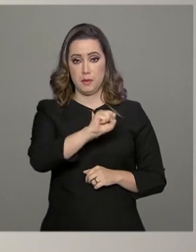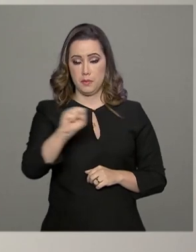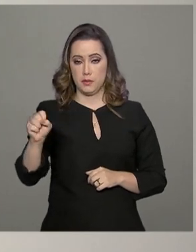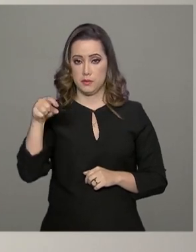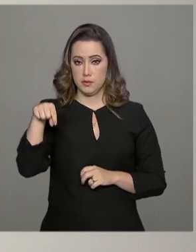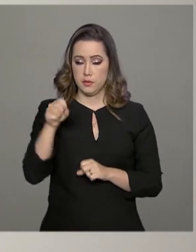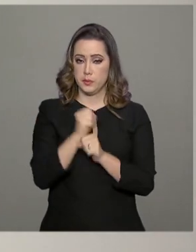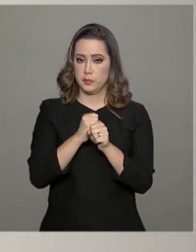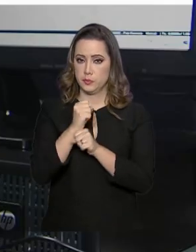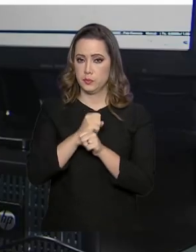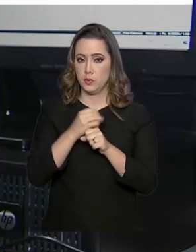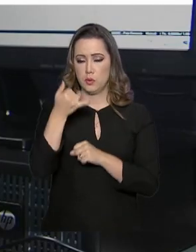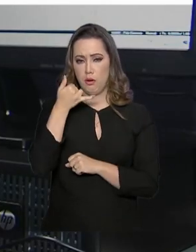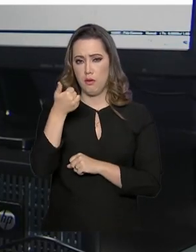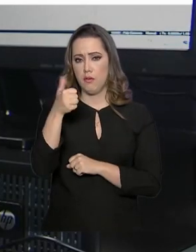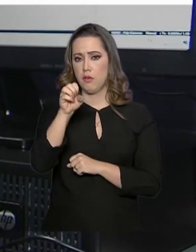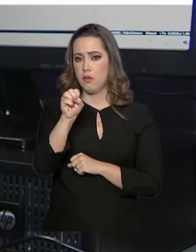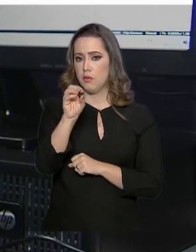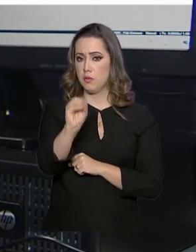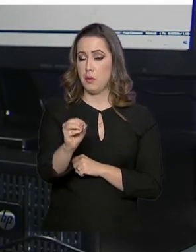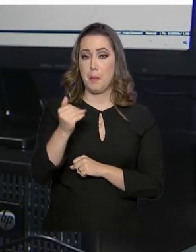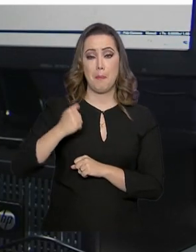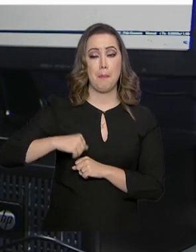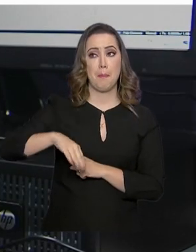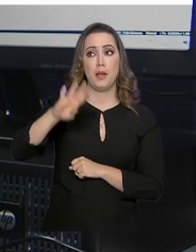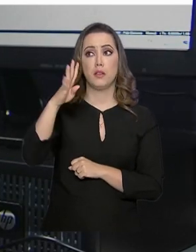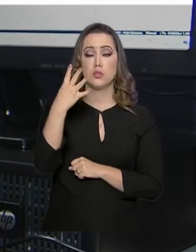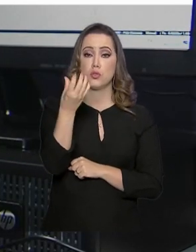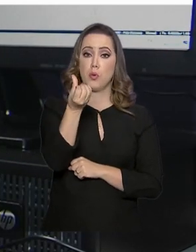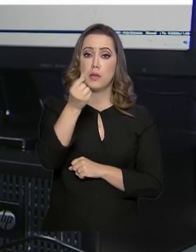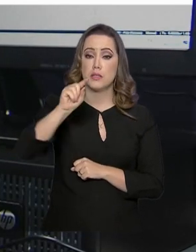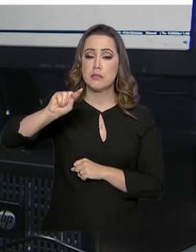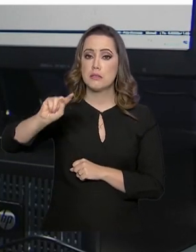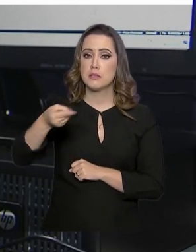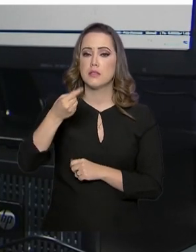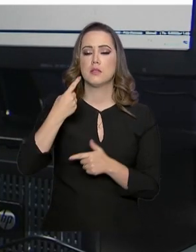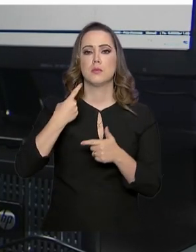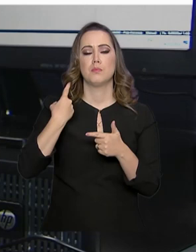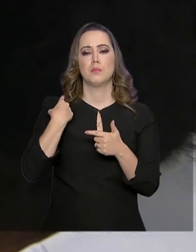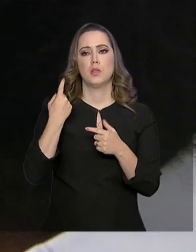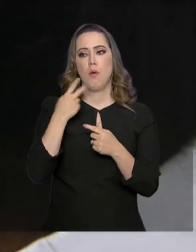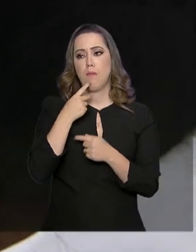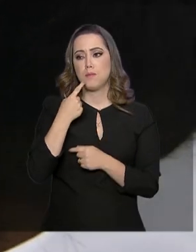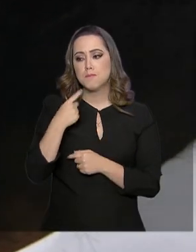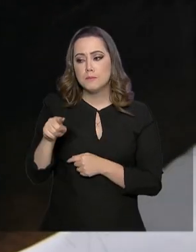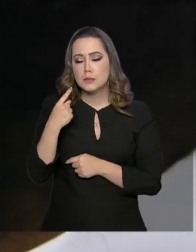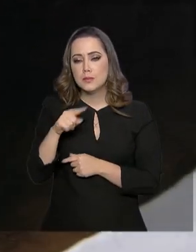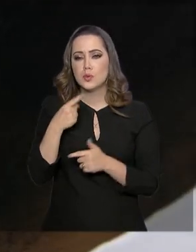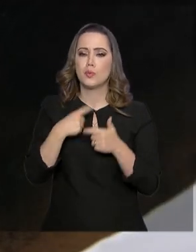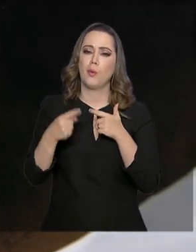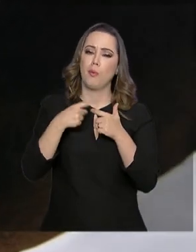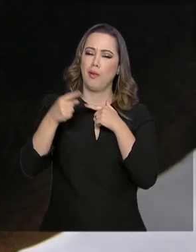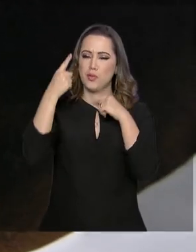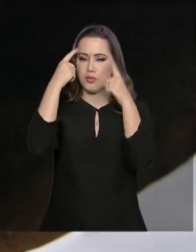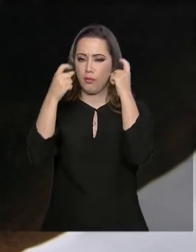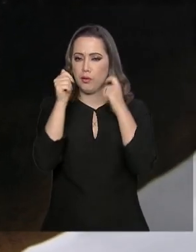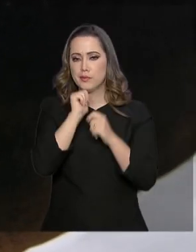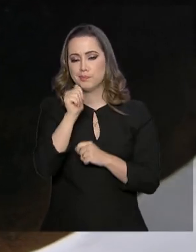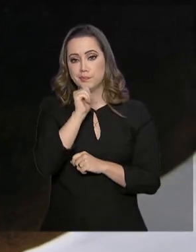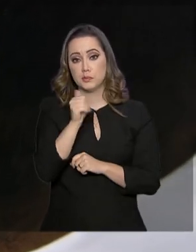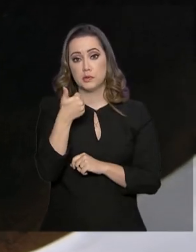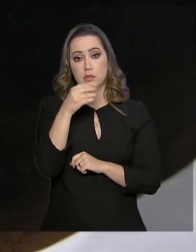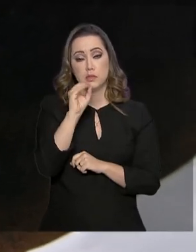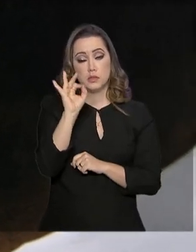ano, o Disque 180 recebeu mais de 46 mil denúncias de violações contra mulheres, 10% a mais que no mesmo